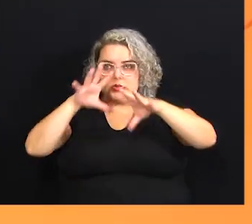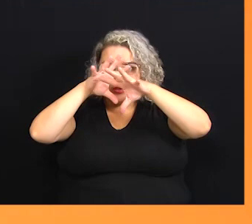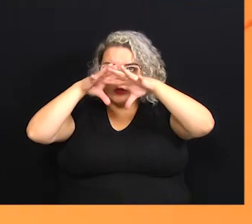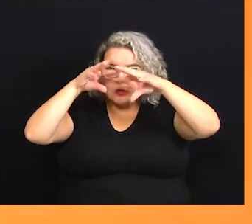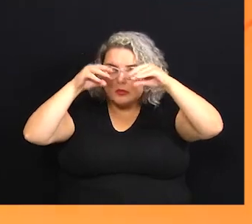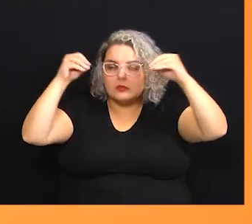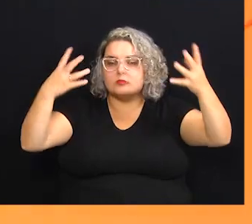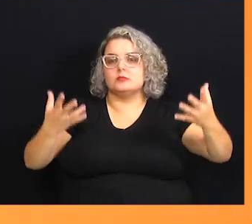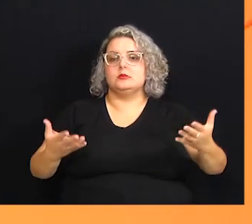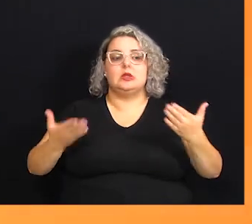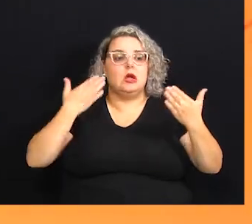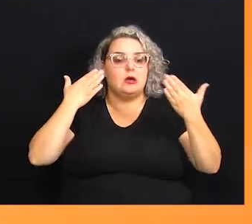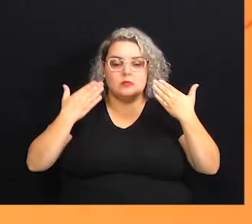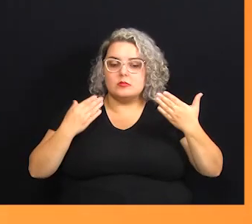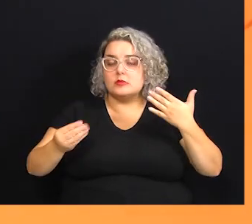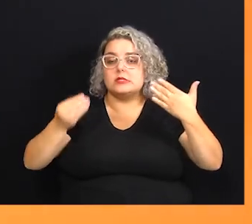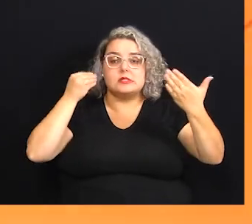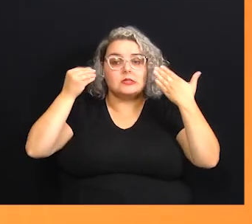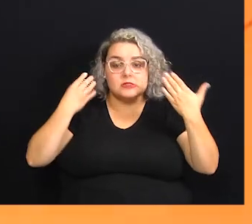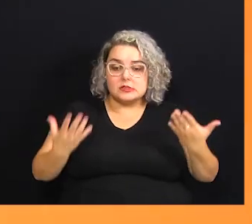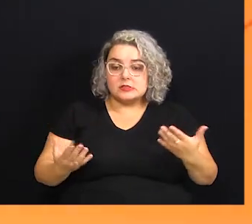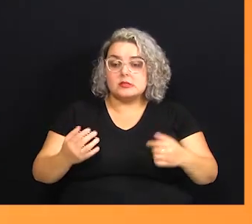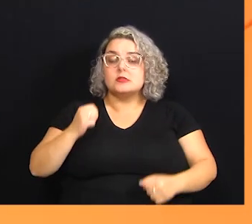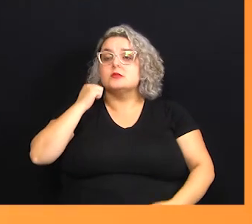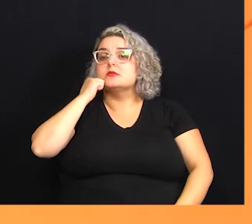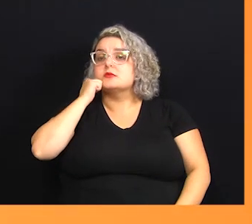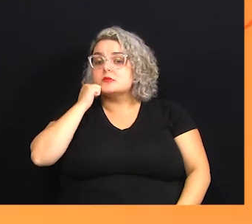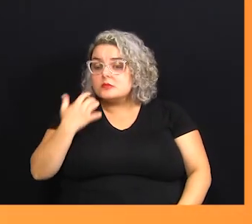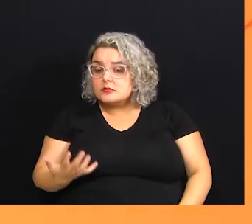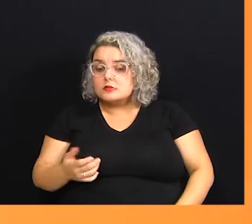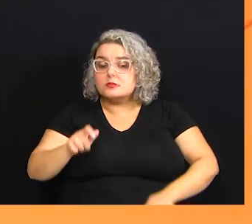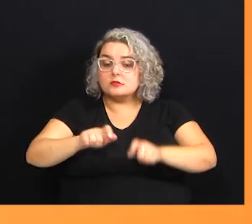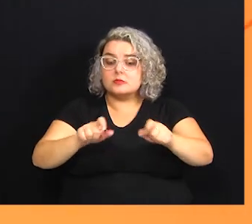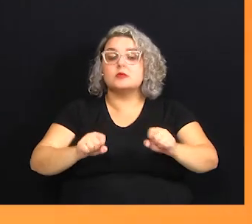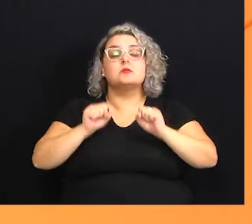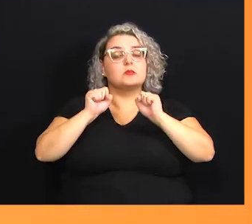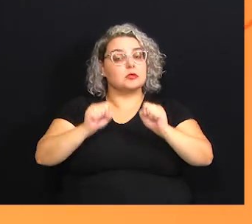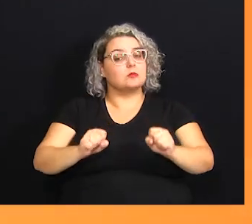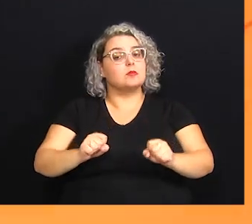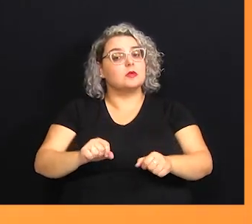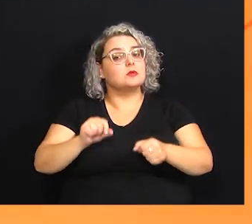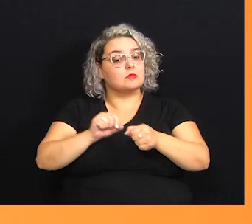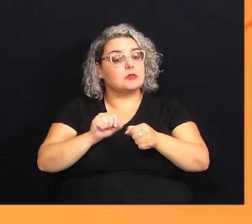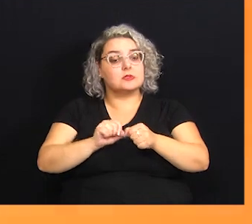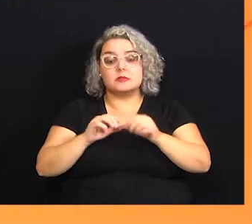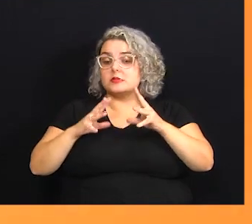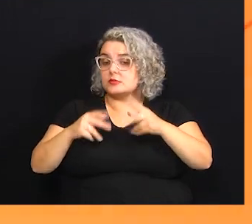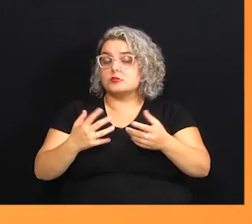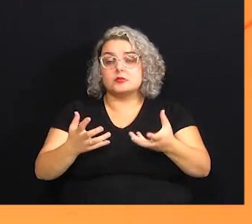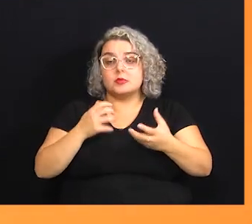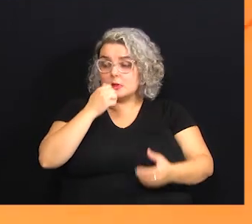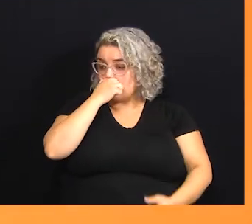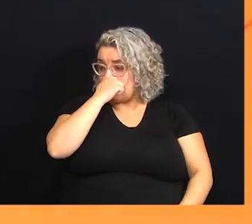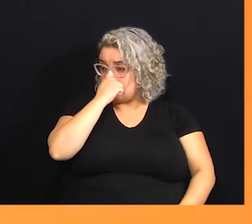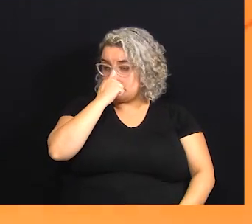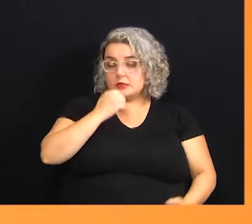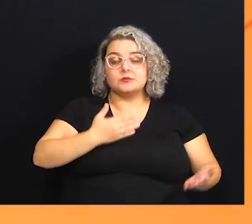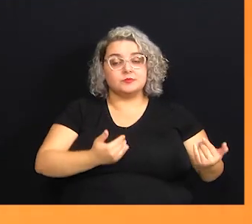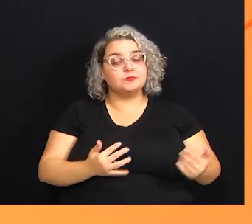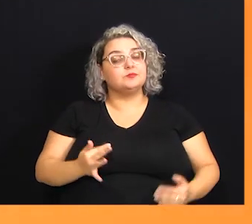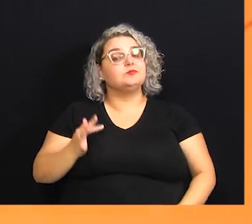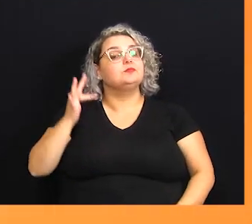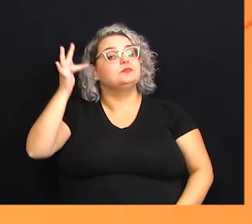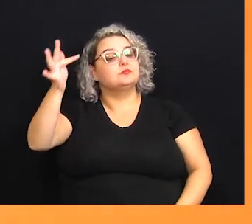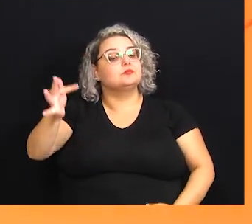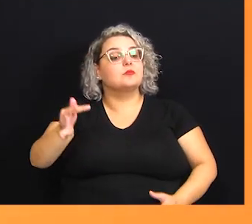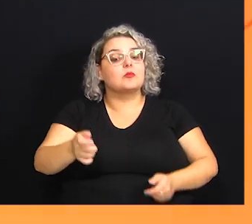abstração, são psicólogos, são psiquiatras, são cientistas, são pessoas que podem fazer ciência, são jovens hoje, que são jovens que vão conduzir o mundo